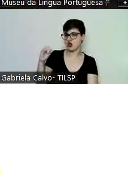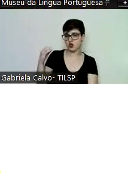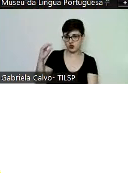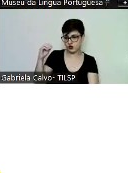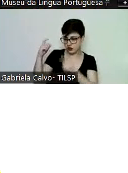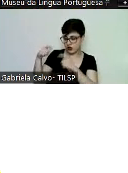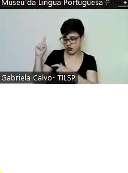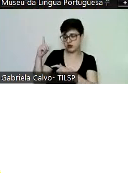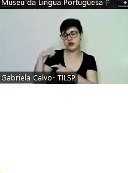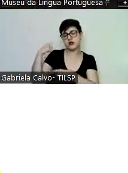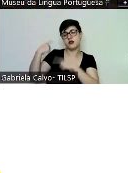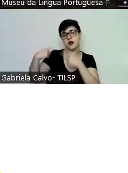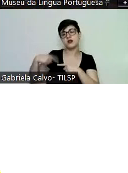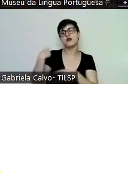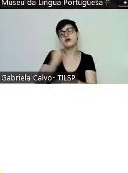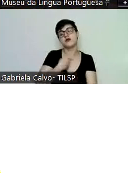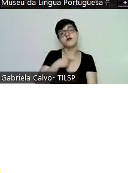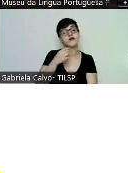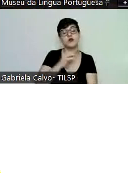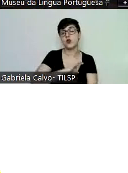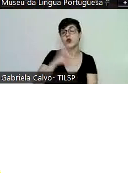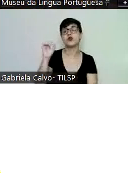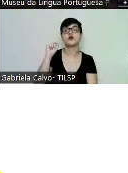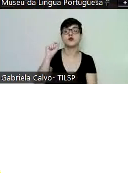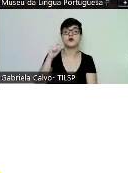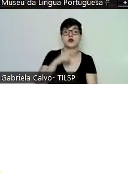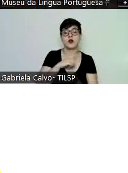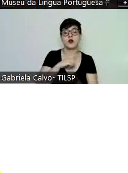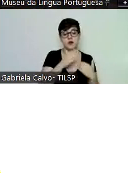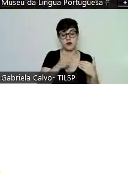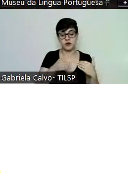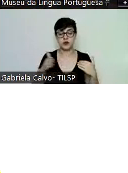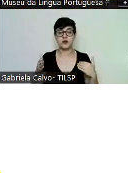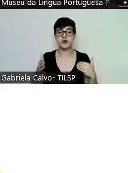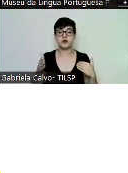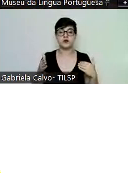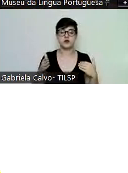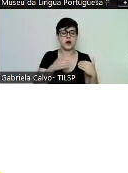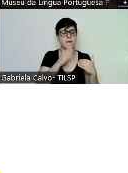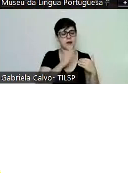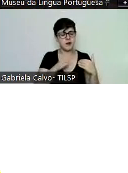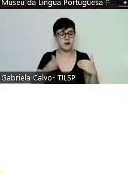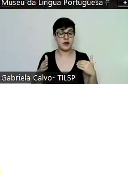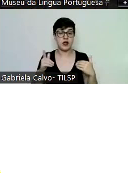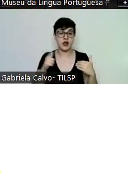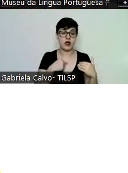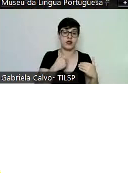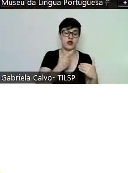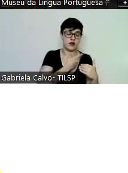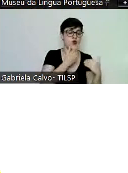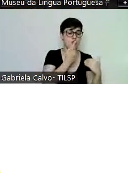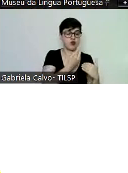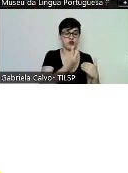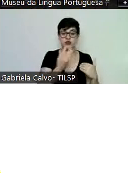incrível mesmo foi uma parte da etapa do processo da definição que era etapa número 6 que o Bruno falou muito